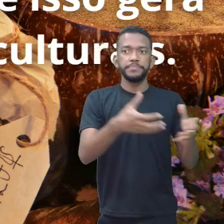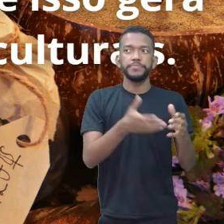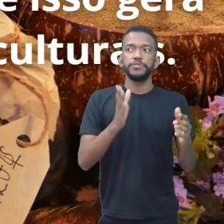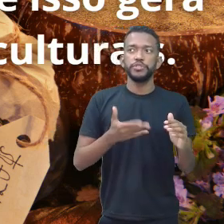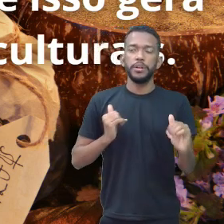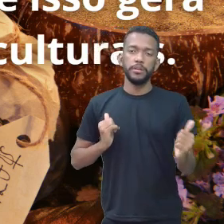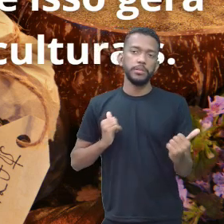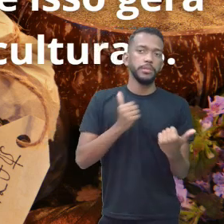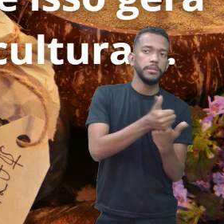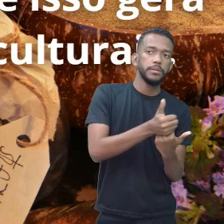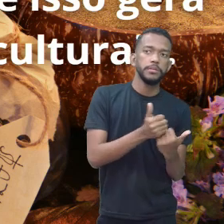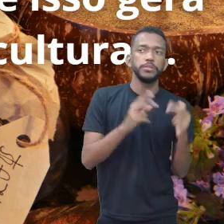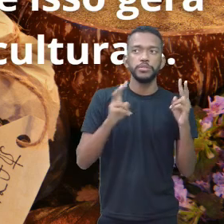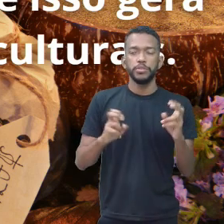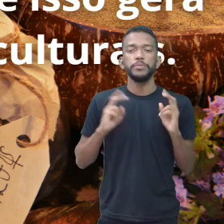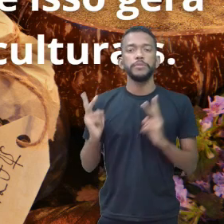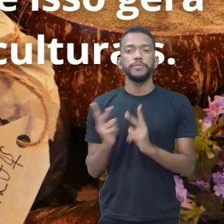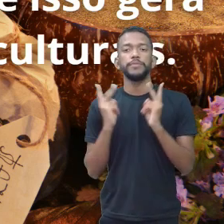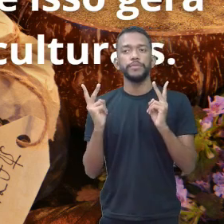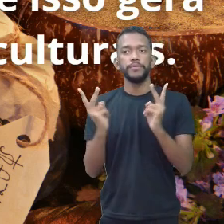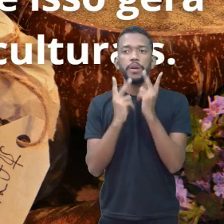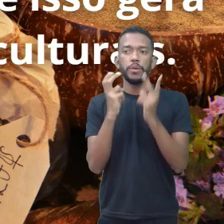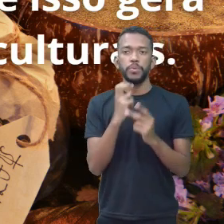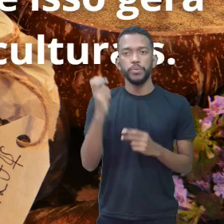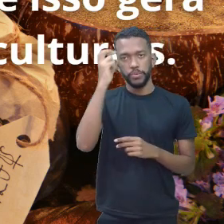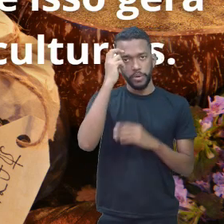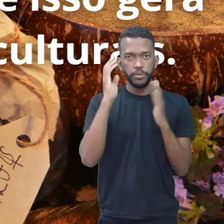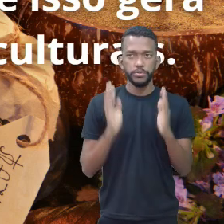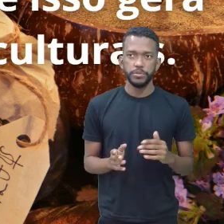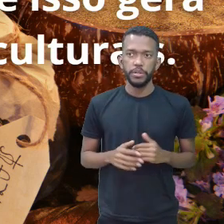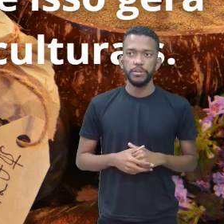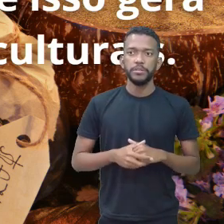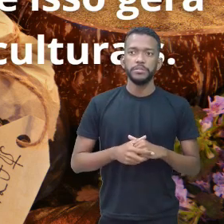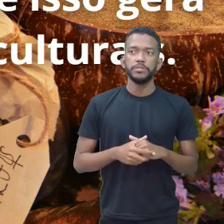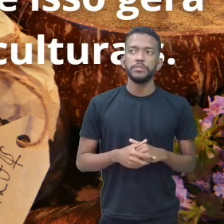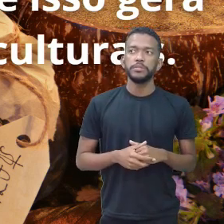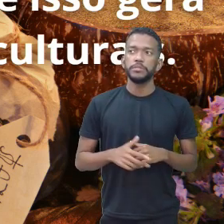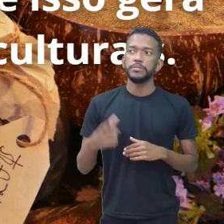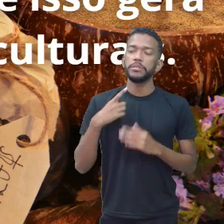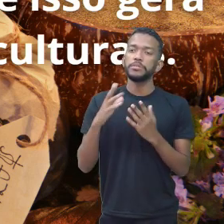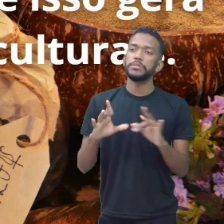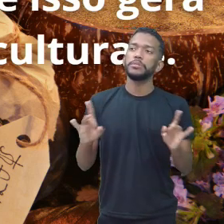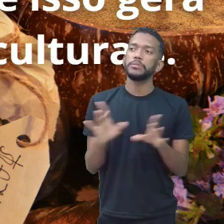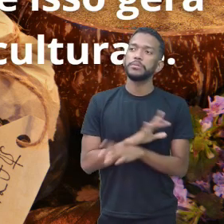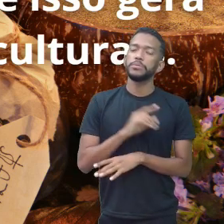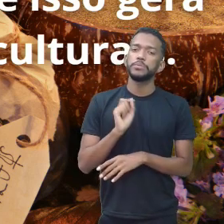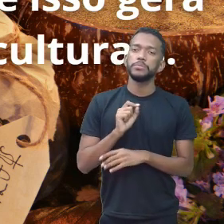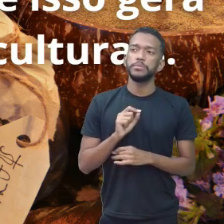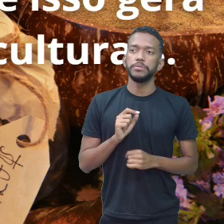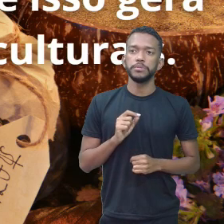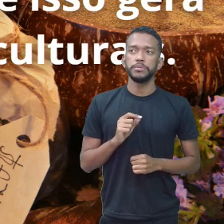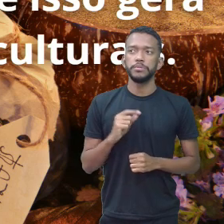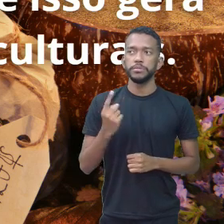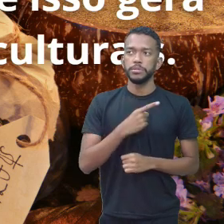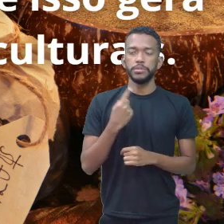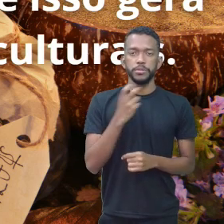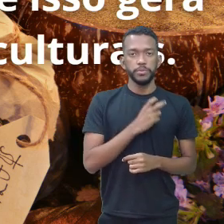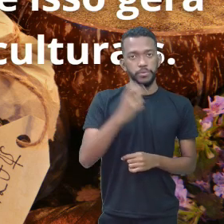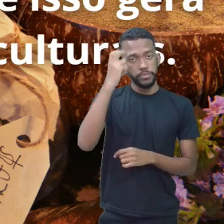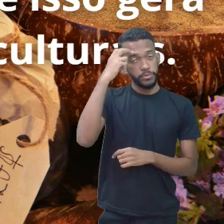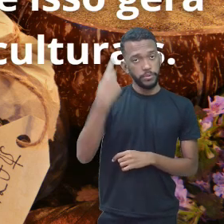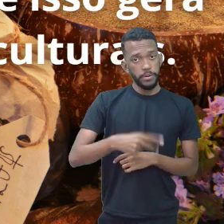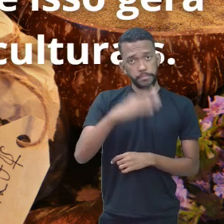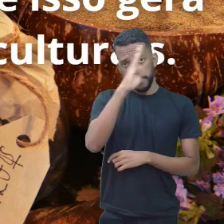umas substituições de valores culturais. Ou seja, em cima da nossa cultura